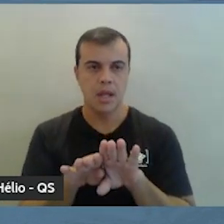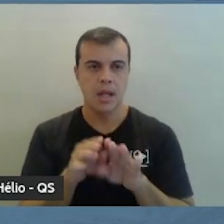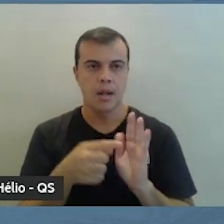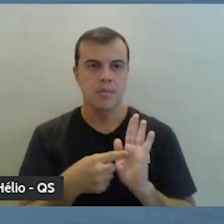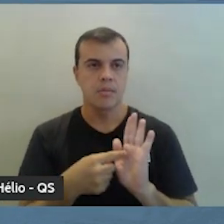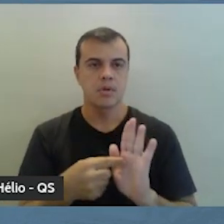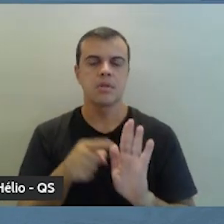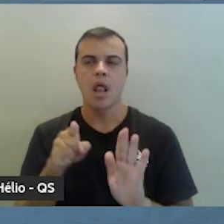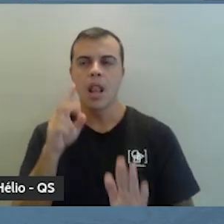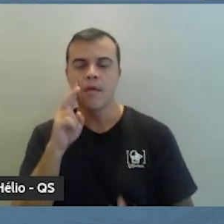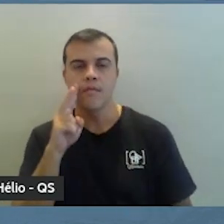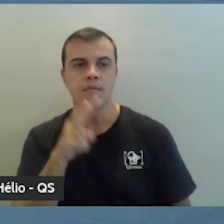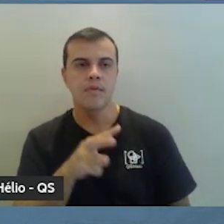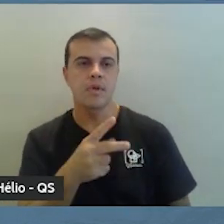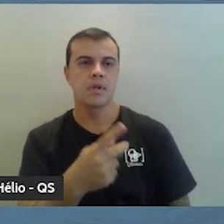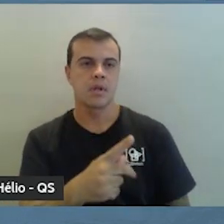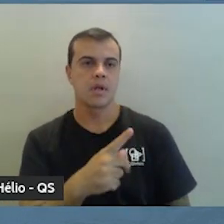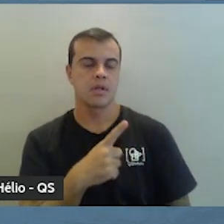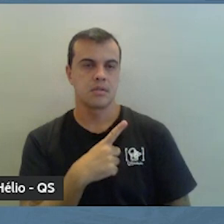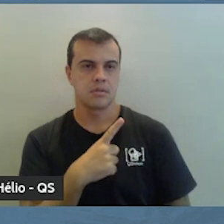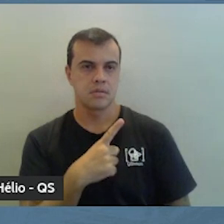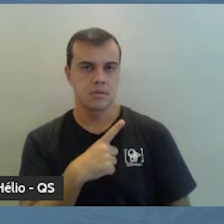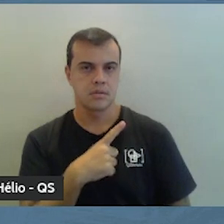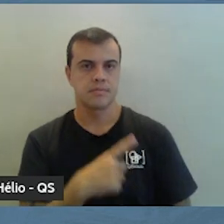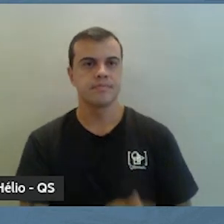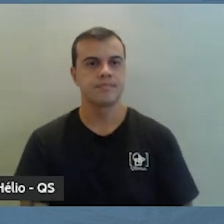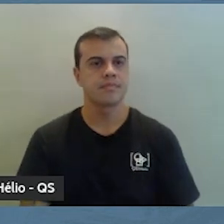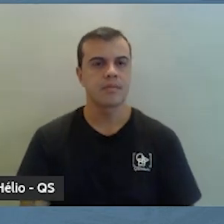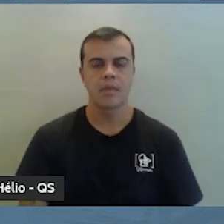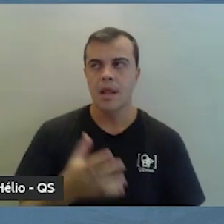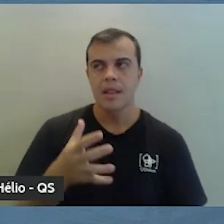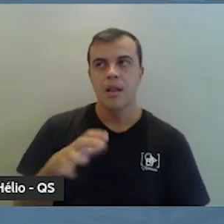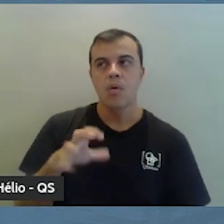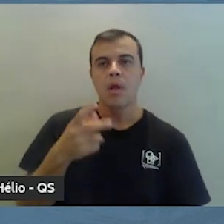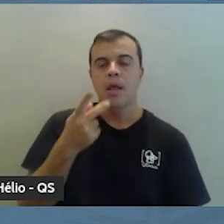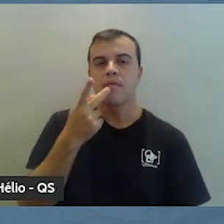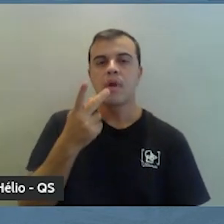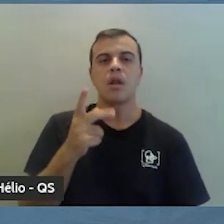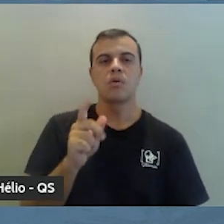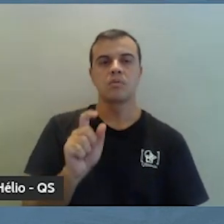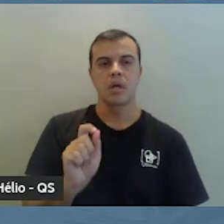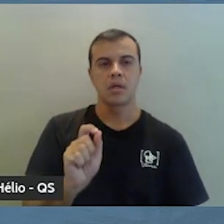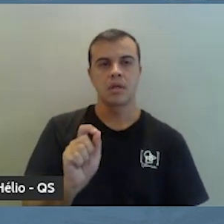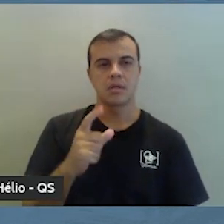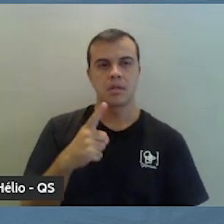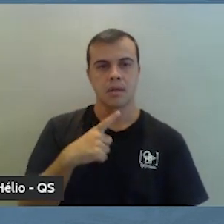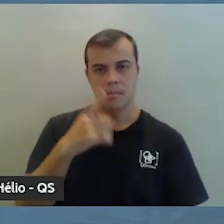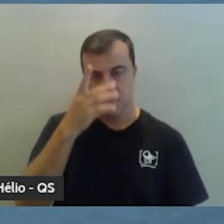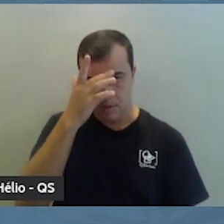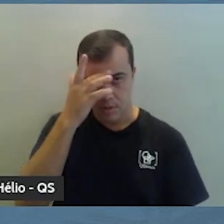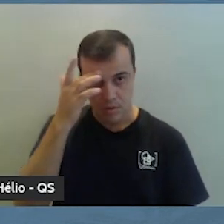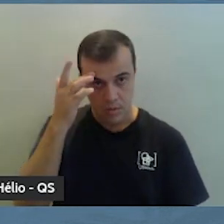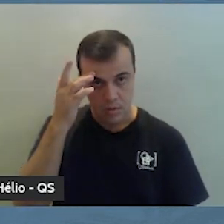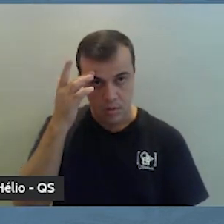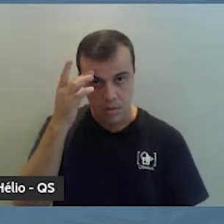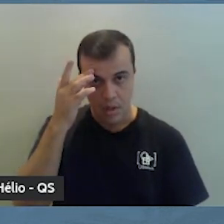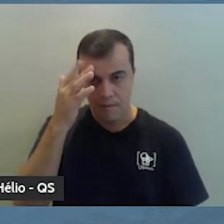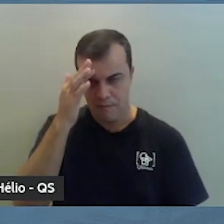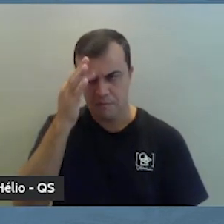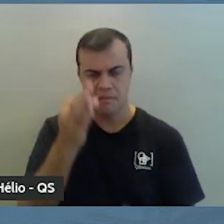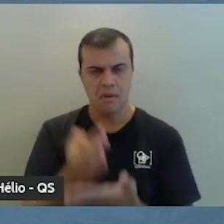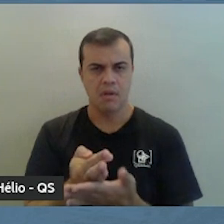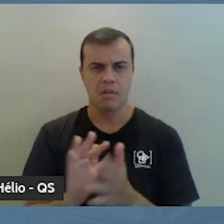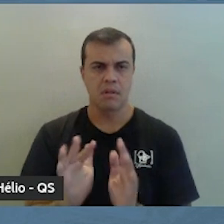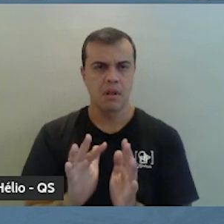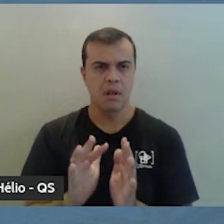que ela vê naquela localidade. Não quer dizer que ela foi uma pessoa do axé, que ela era